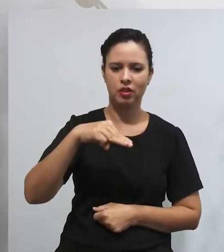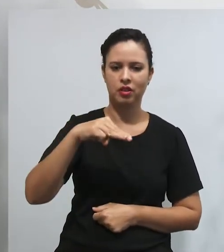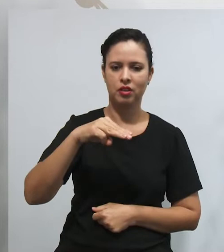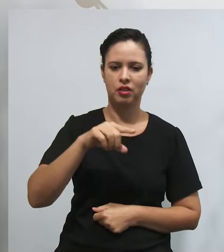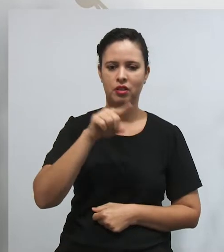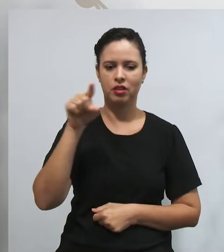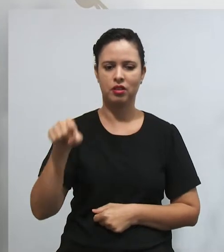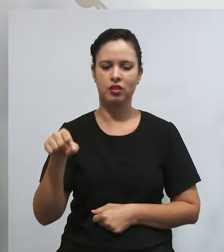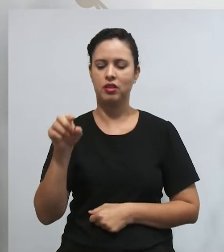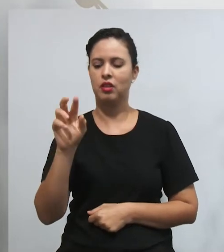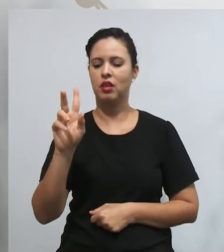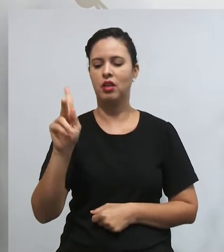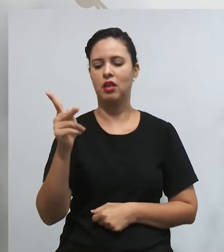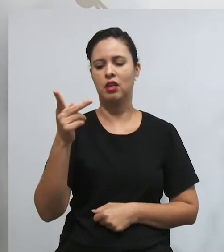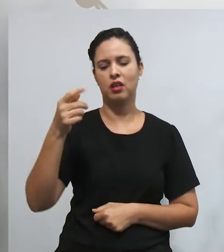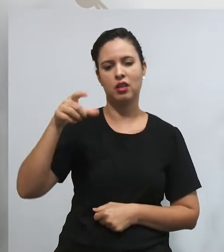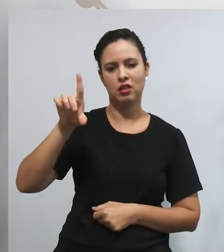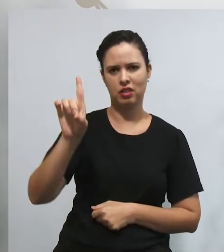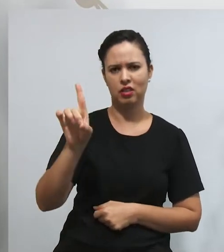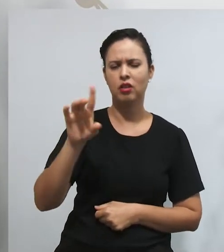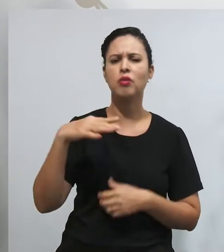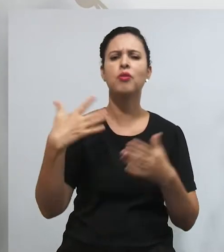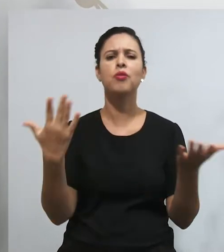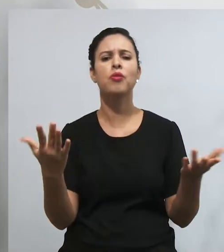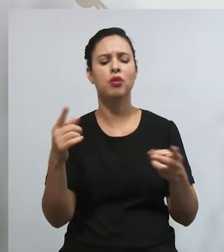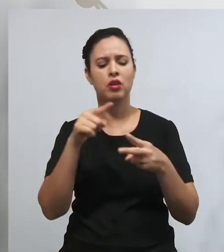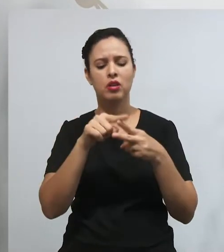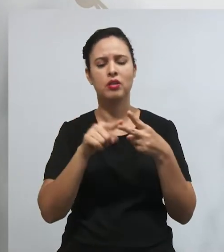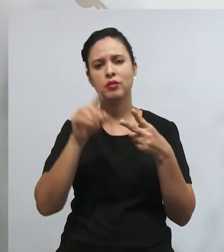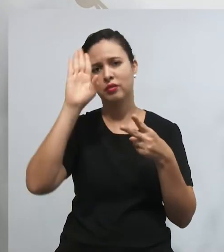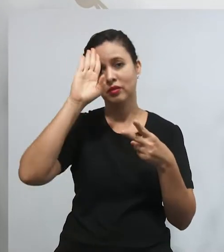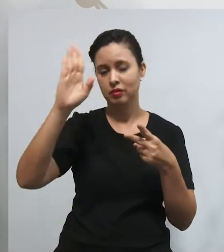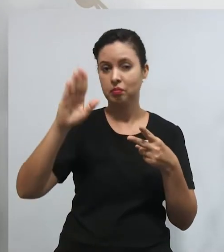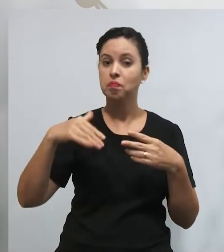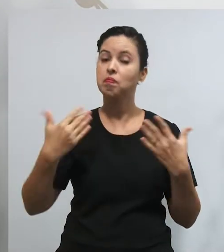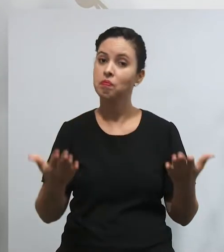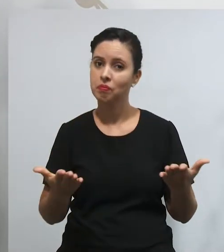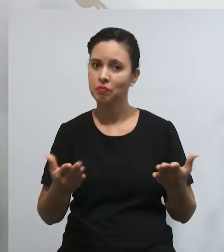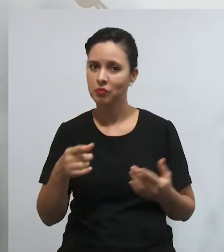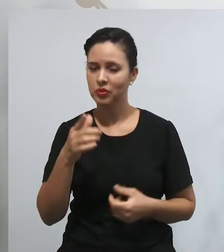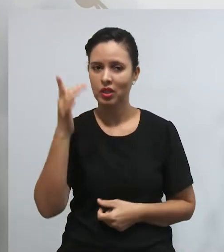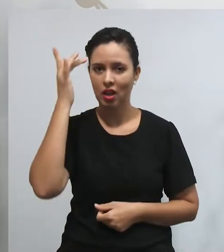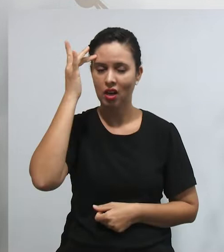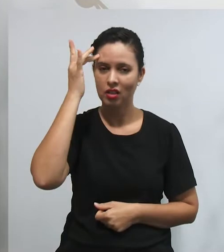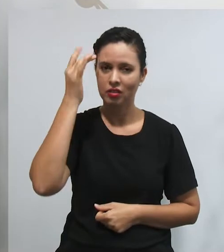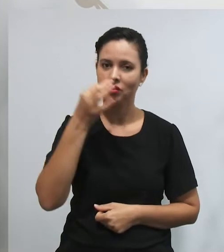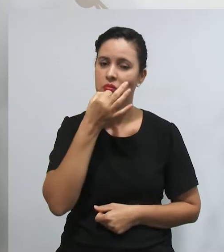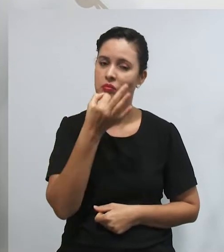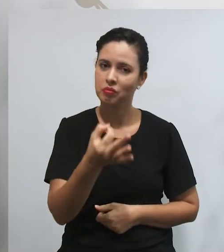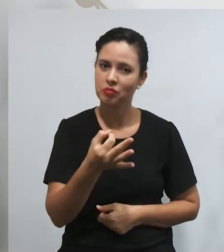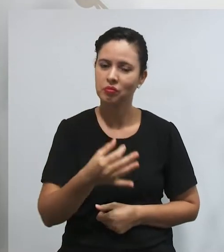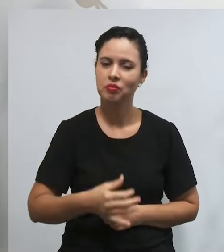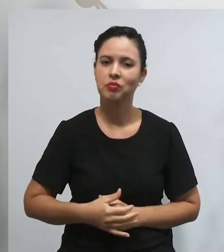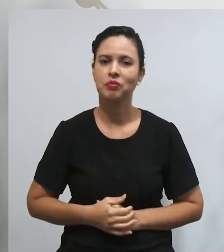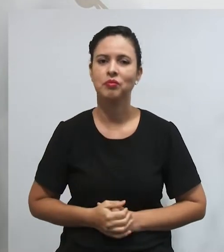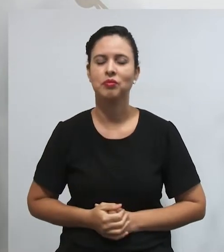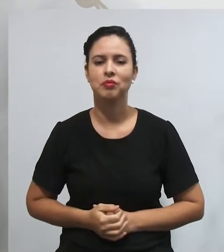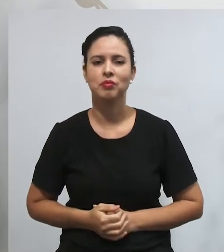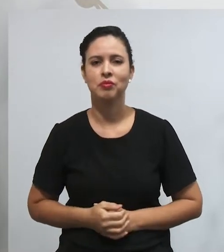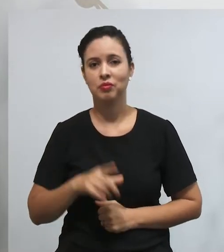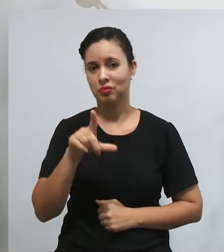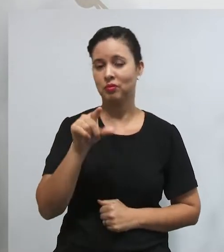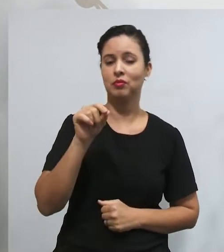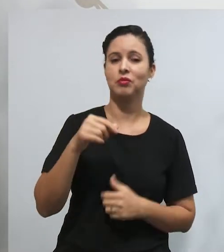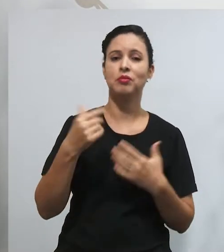né? Qual é a memória principal, qual é a memória secundária de um computador? O que vocês, né, opinariam